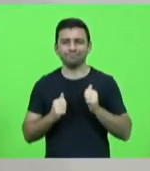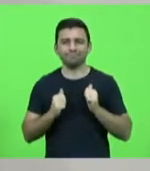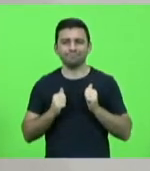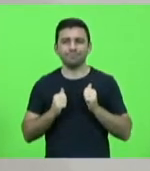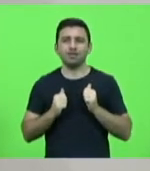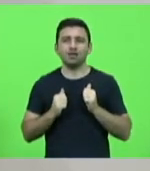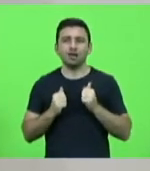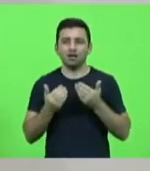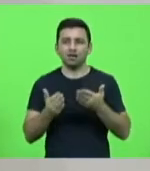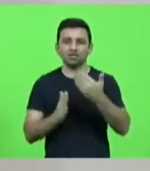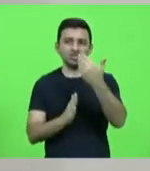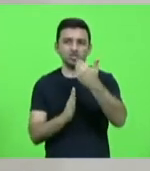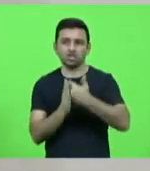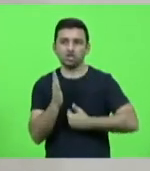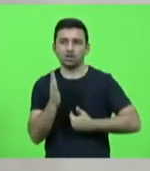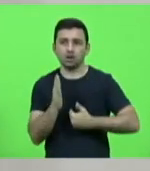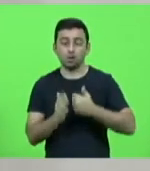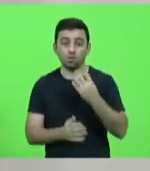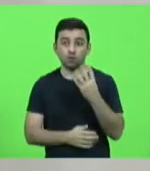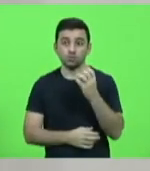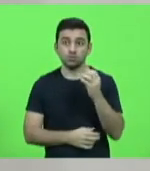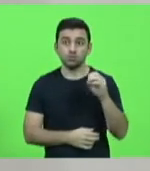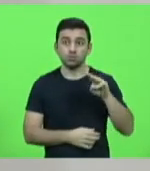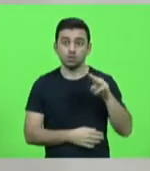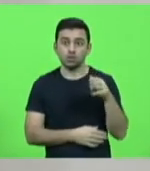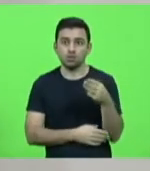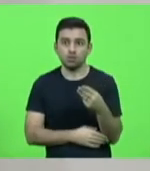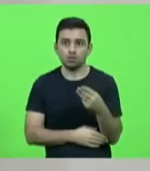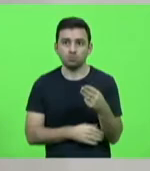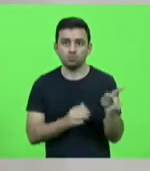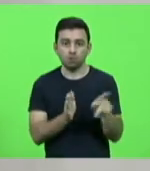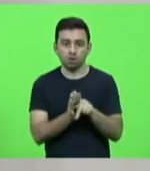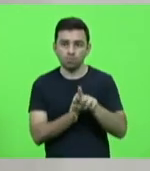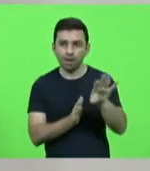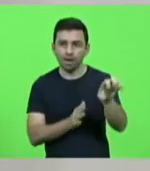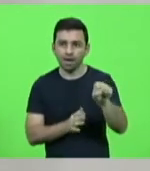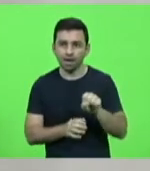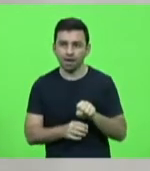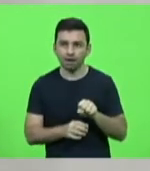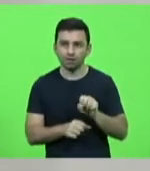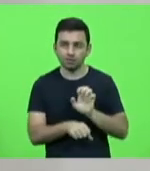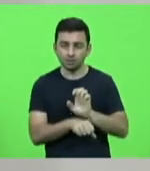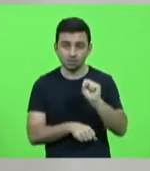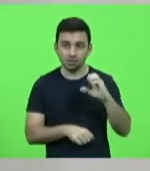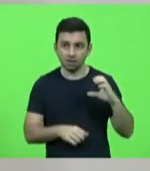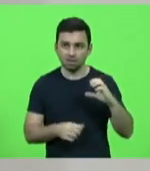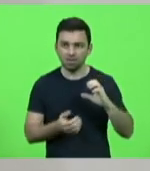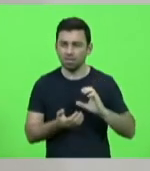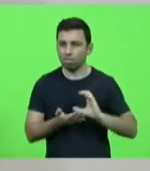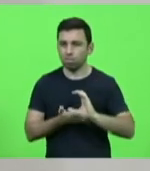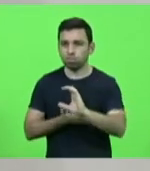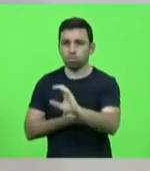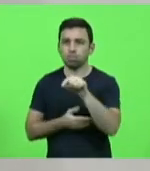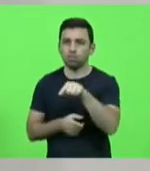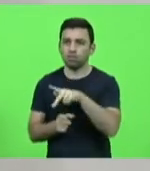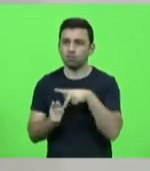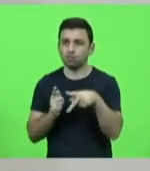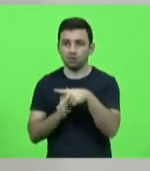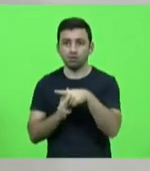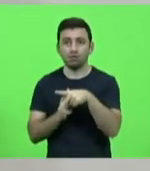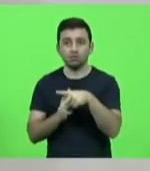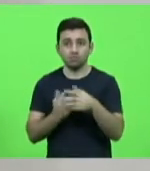aí 400 milhões mês do cofre do Estado para a Previdência, e que pese que é um investimento